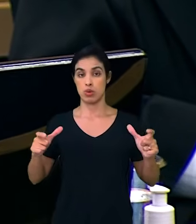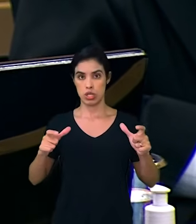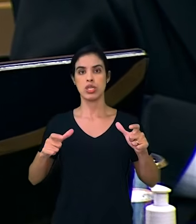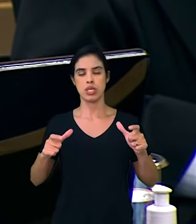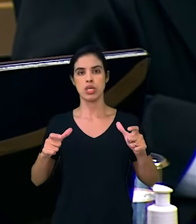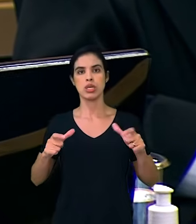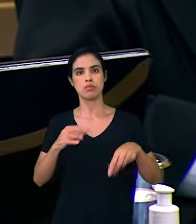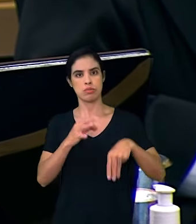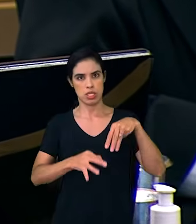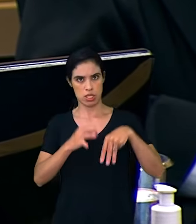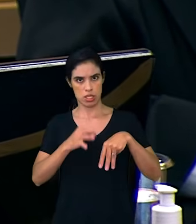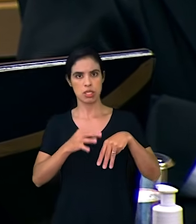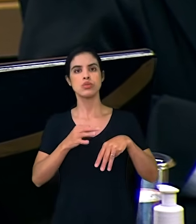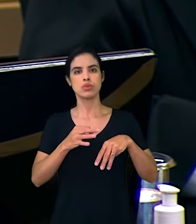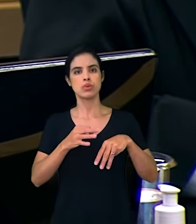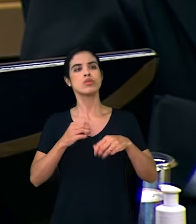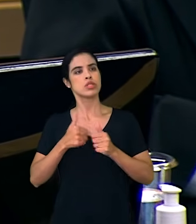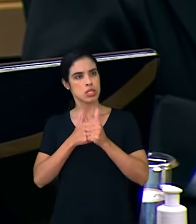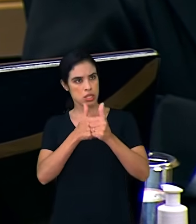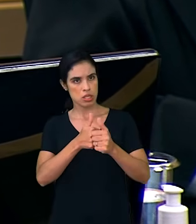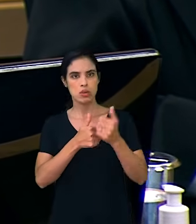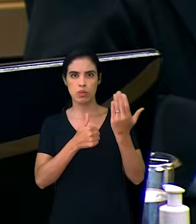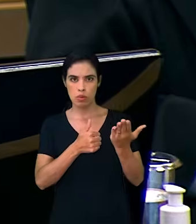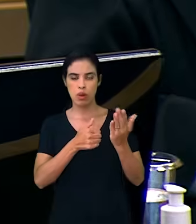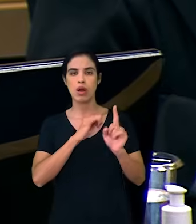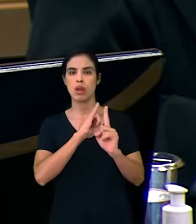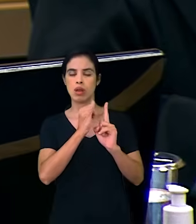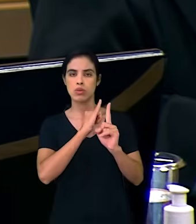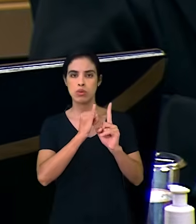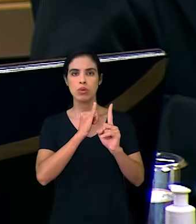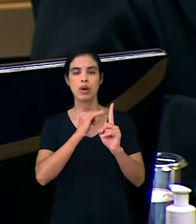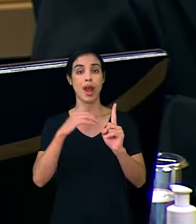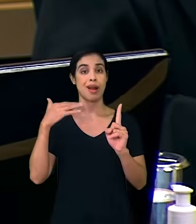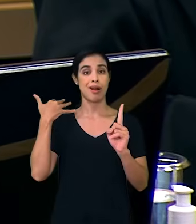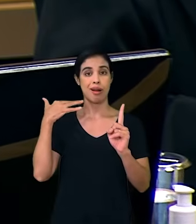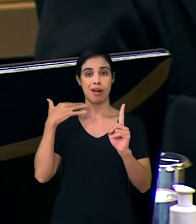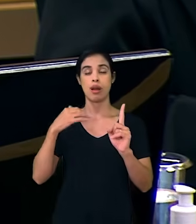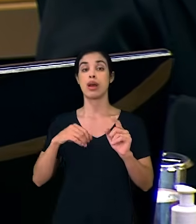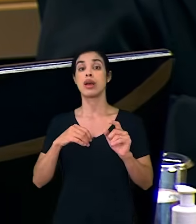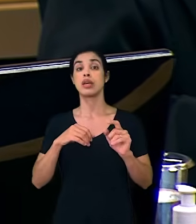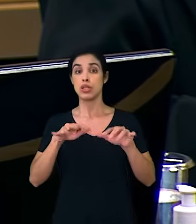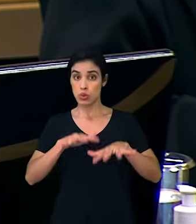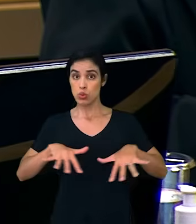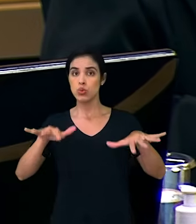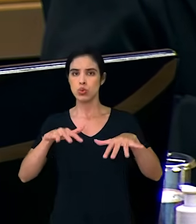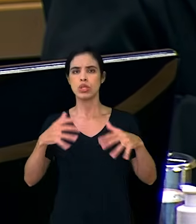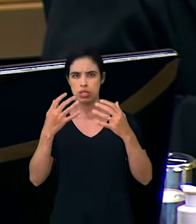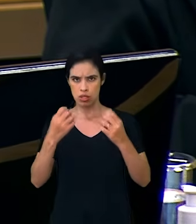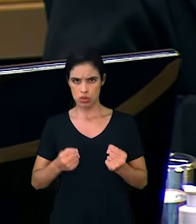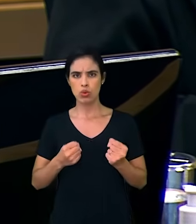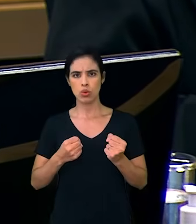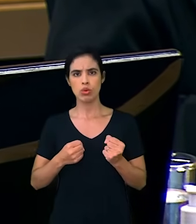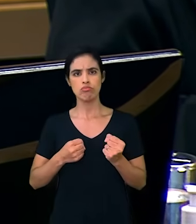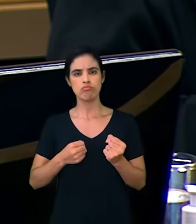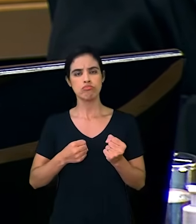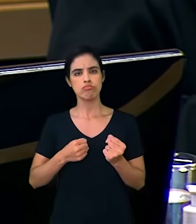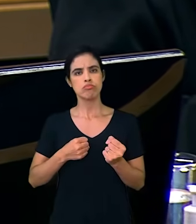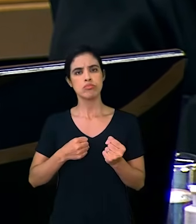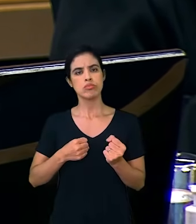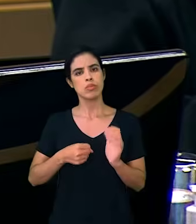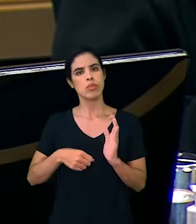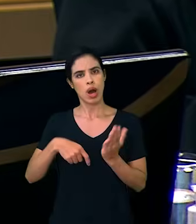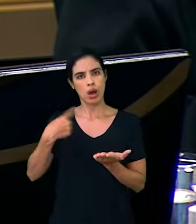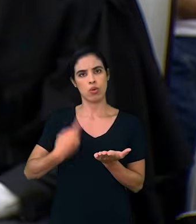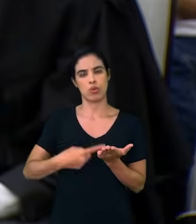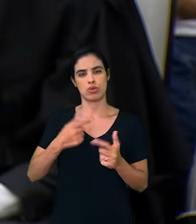ministros acompanhou o voto da relatora, ministra Kátia Arruda, e decidiu manter parte das cláusulas do acordo coletivo de trabalho, com